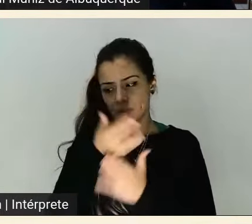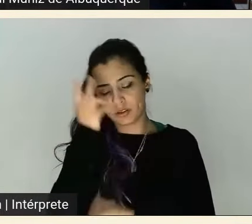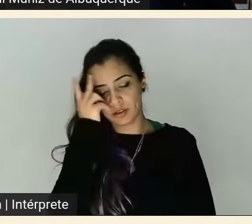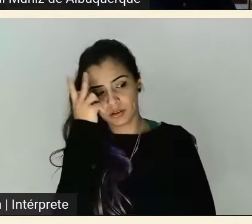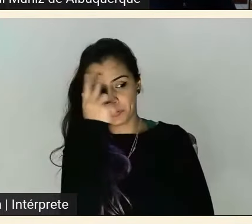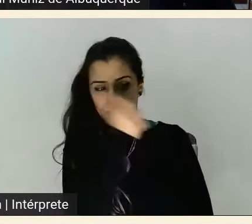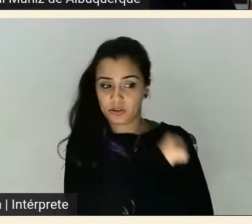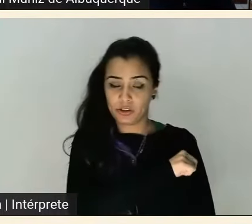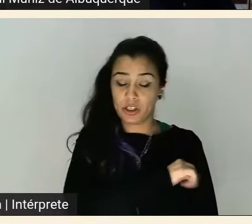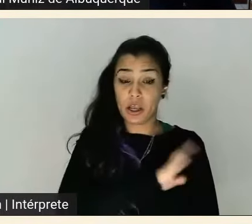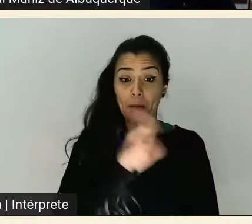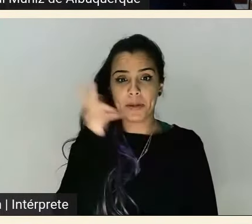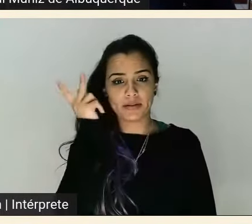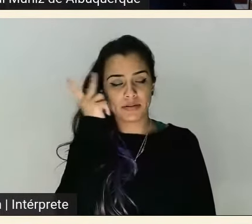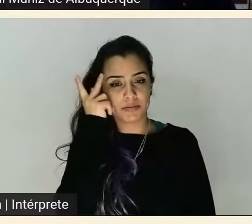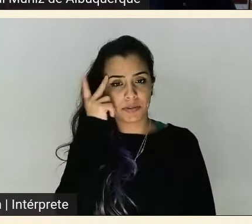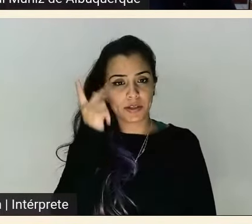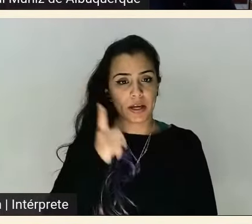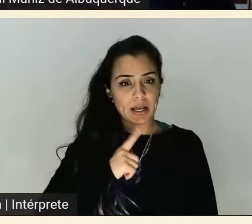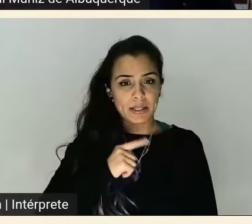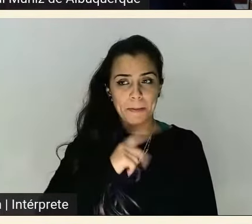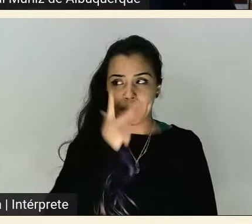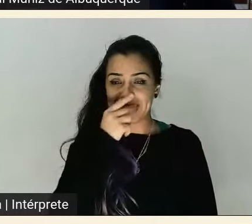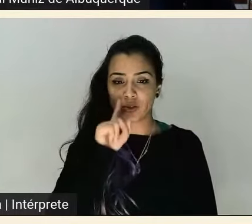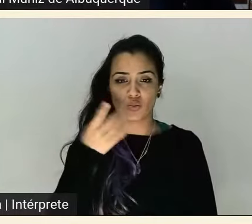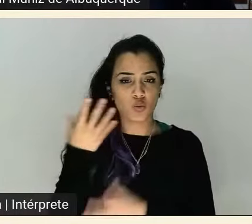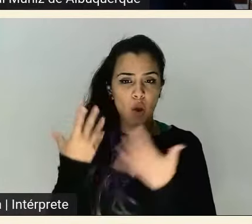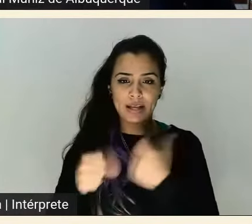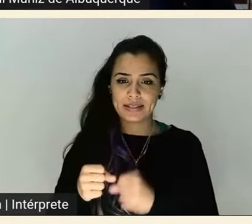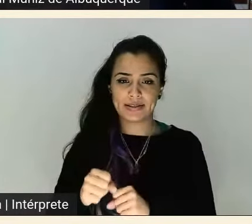São Paulo há uma negação desse passado, né?